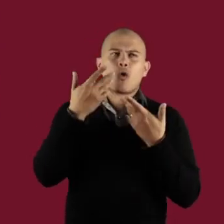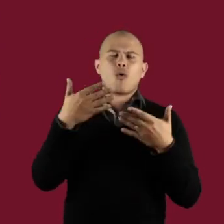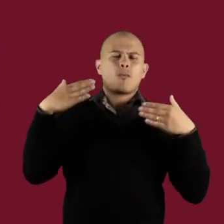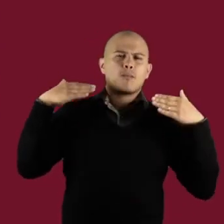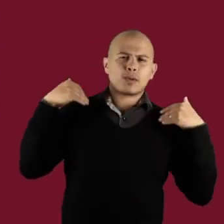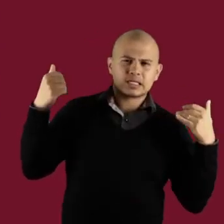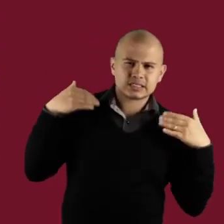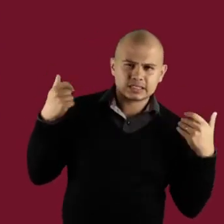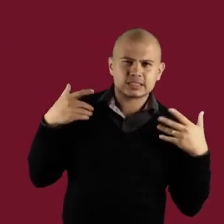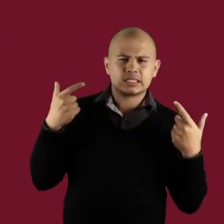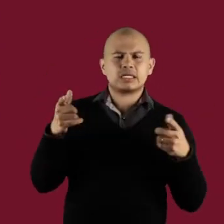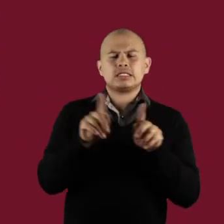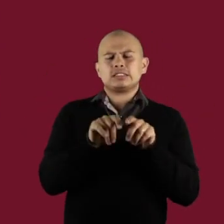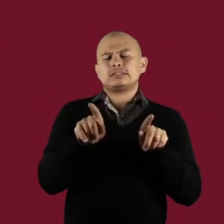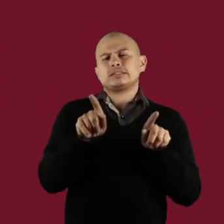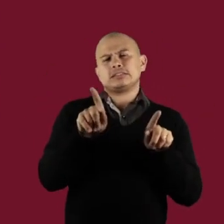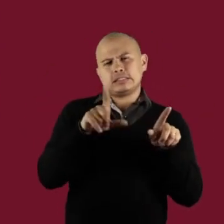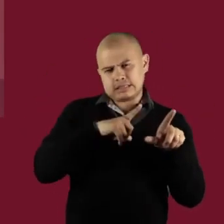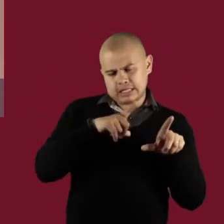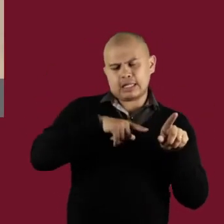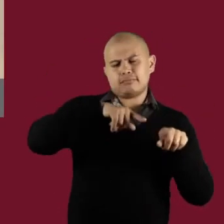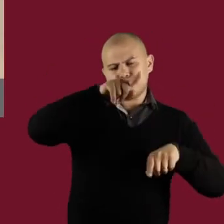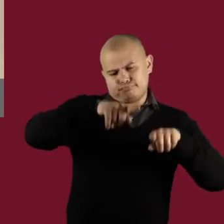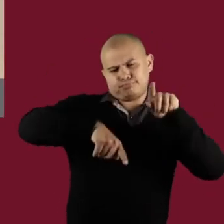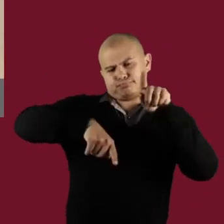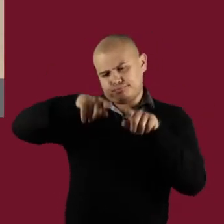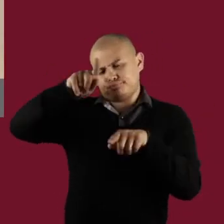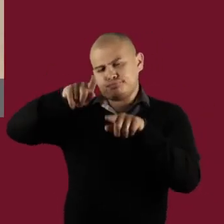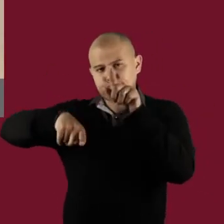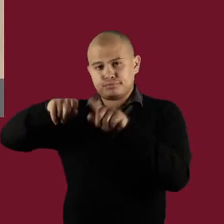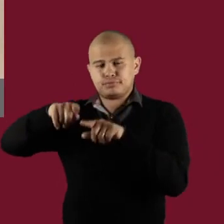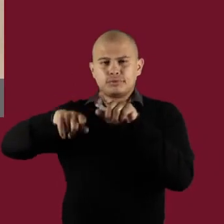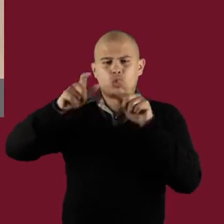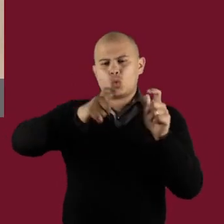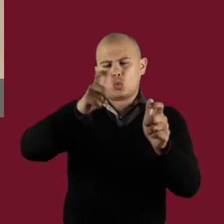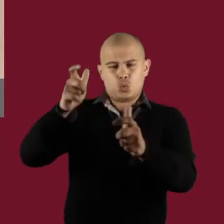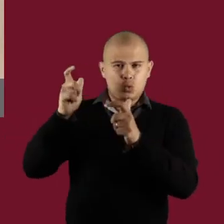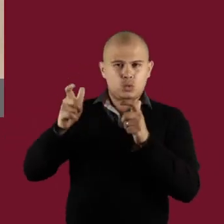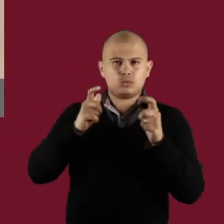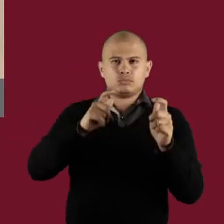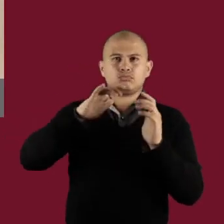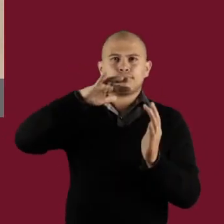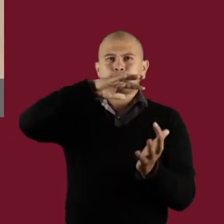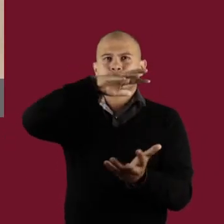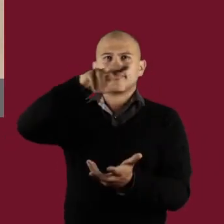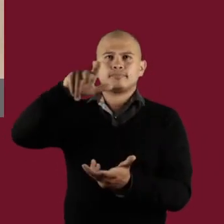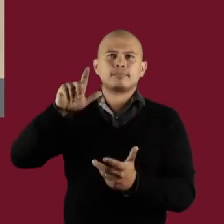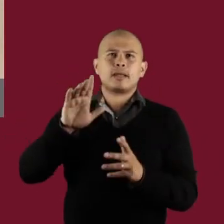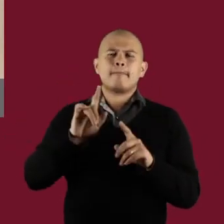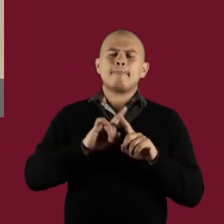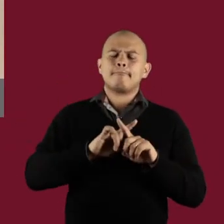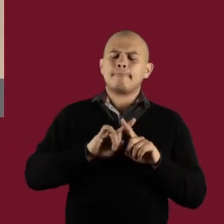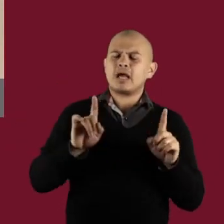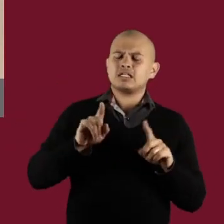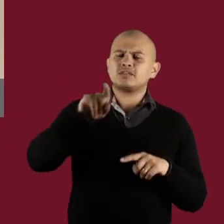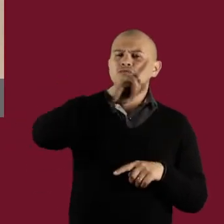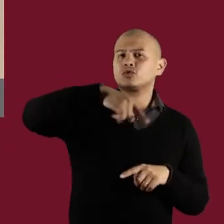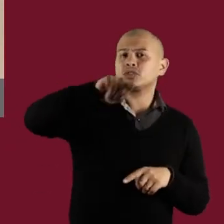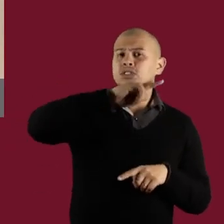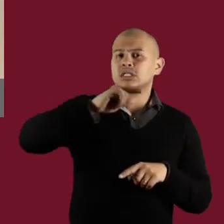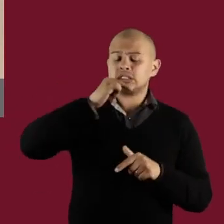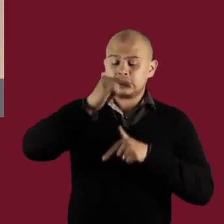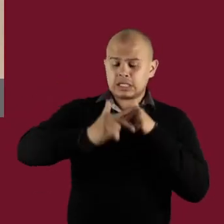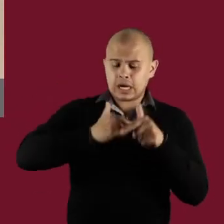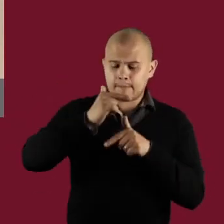com variações aí no mundo. Mas como foi o trabalho de vocês nesse período?